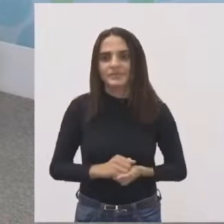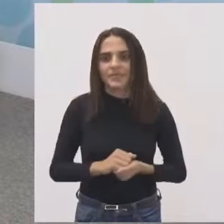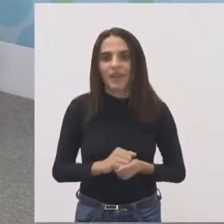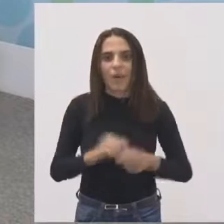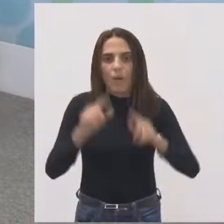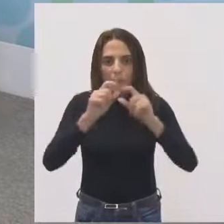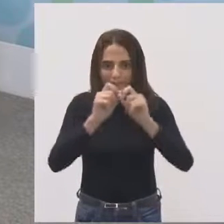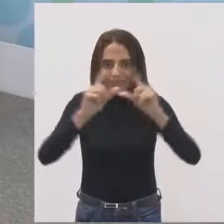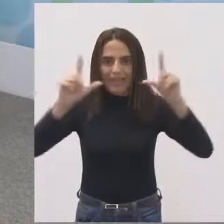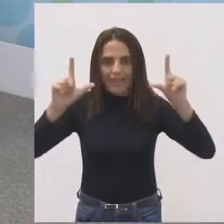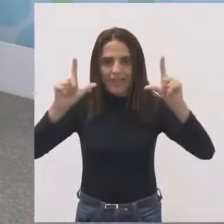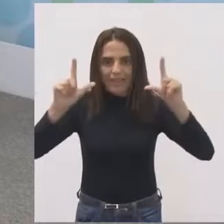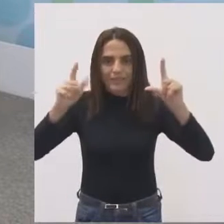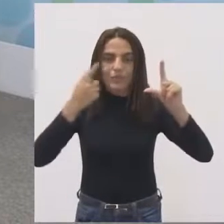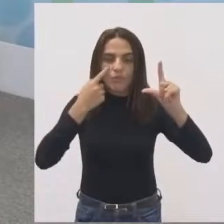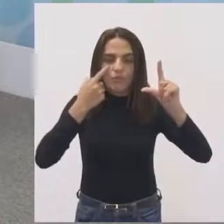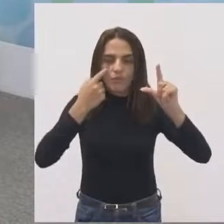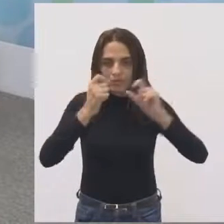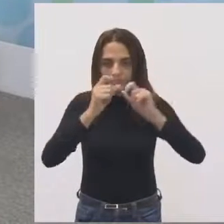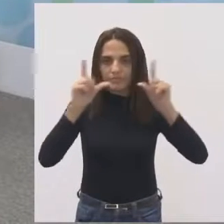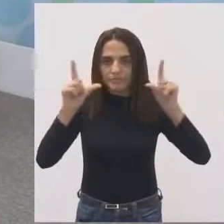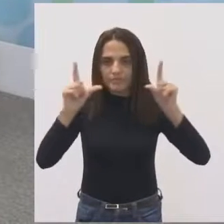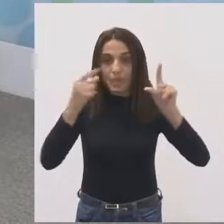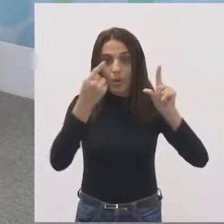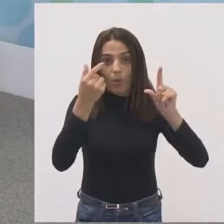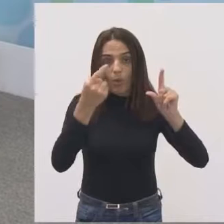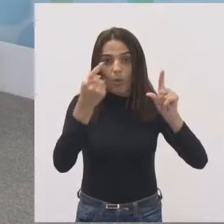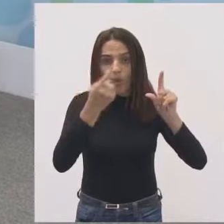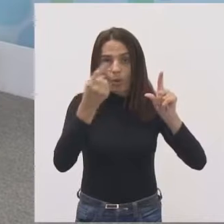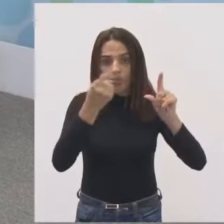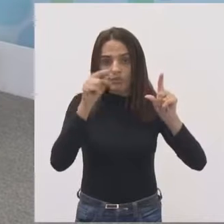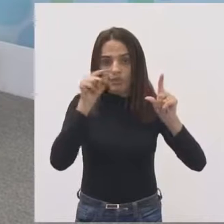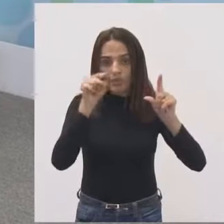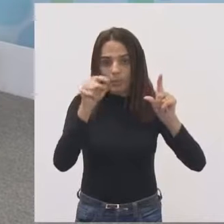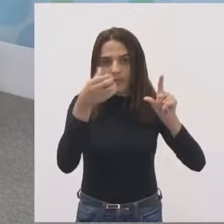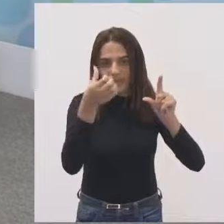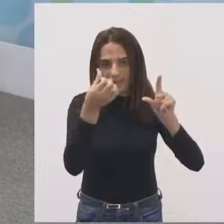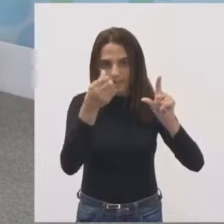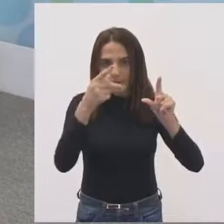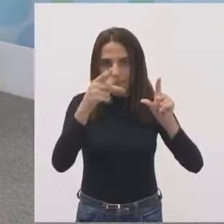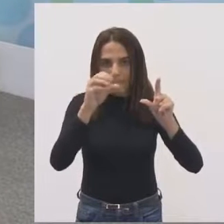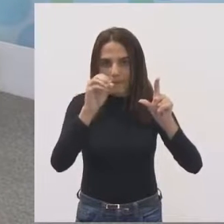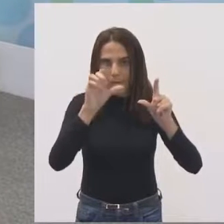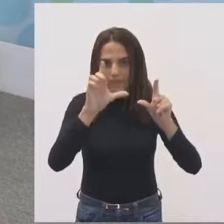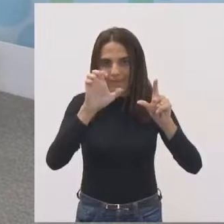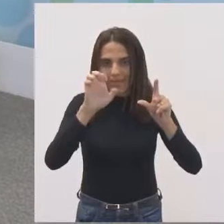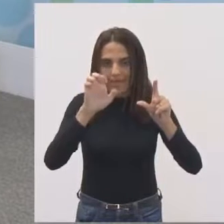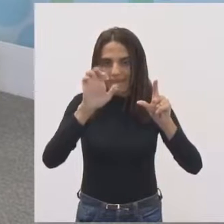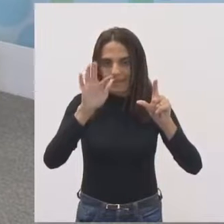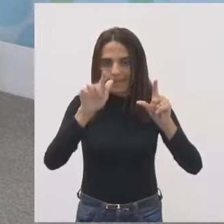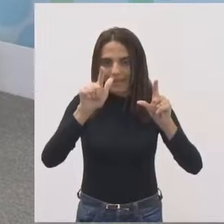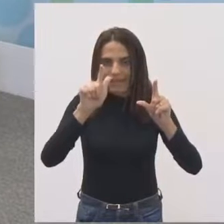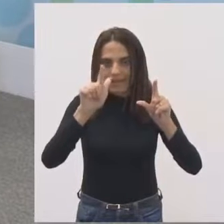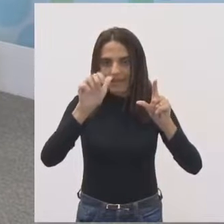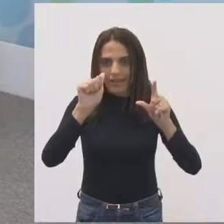de... Deixa eu ver também da tela, de 11.6 polegadas, ele é bem petitiquinho. Ele tem uma proteção de queda, tá